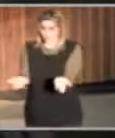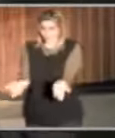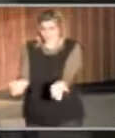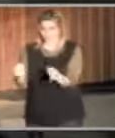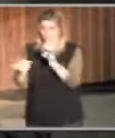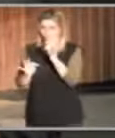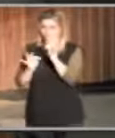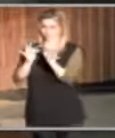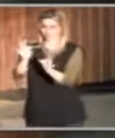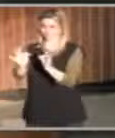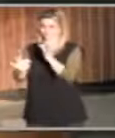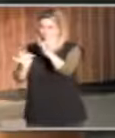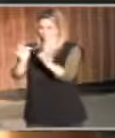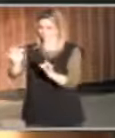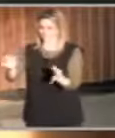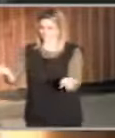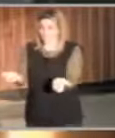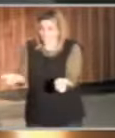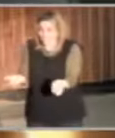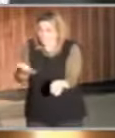geração eram